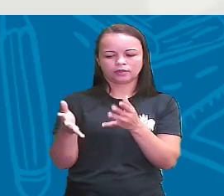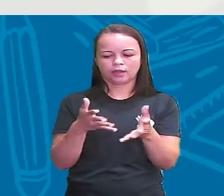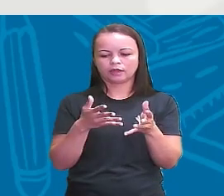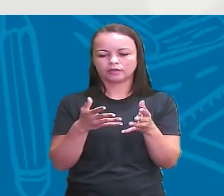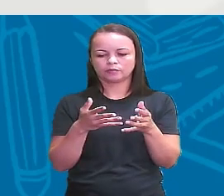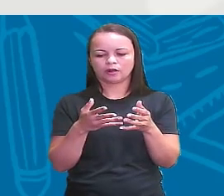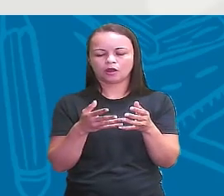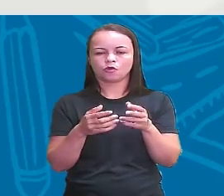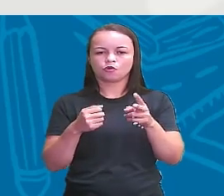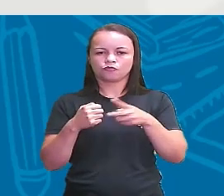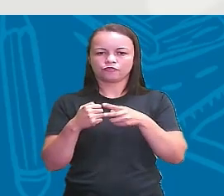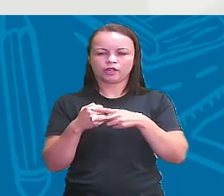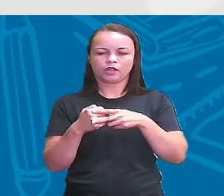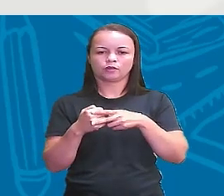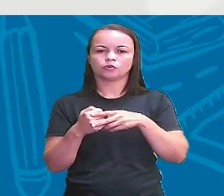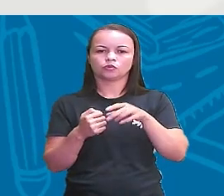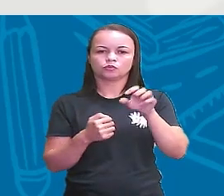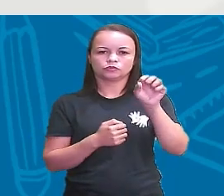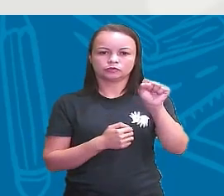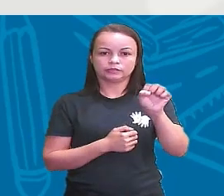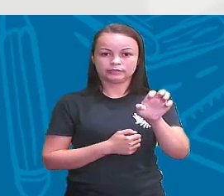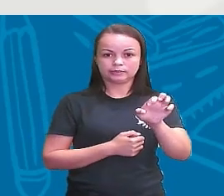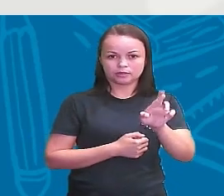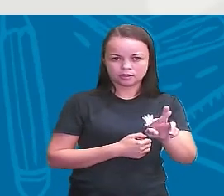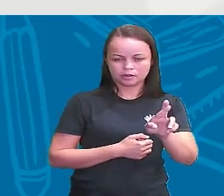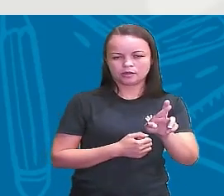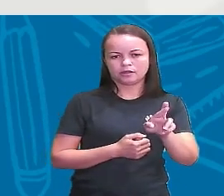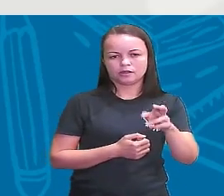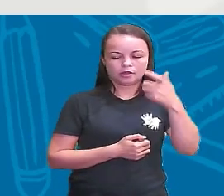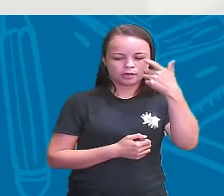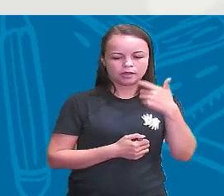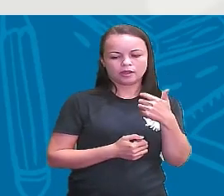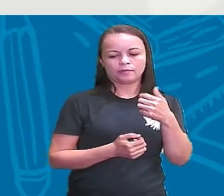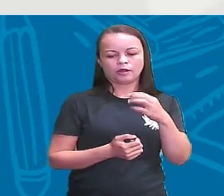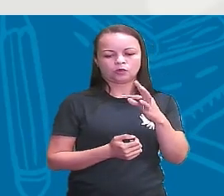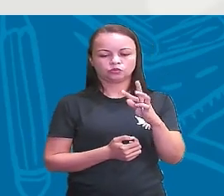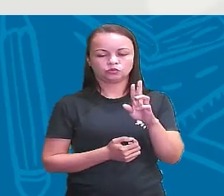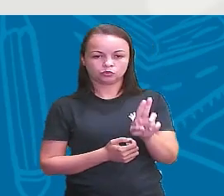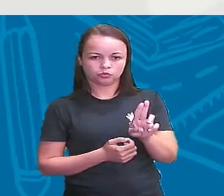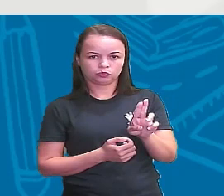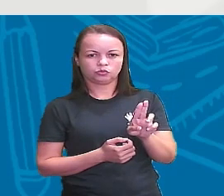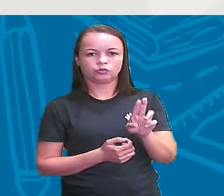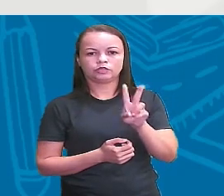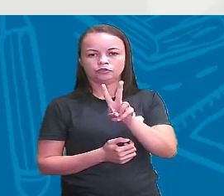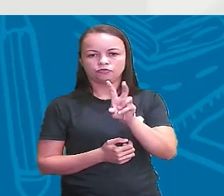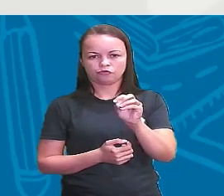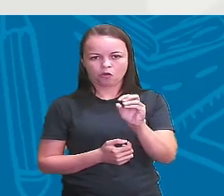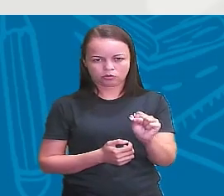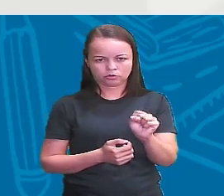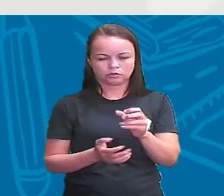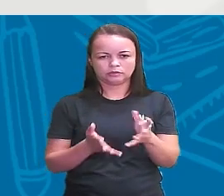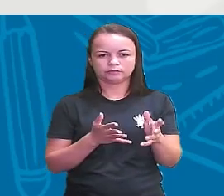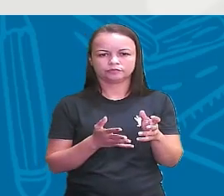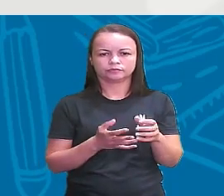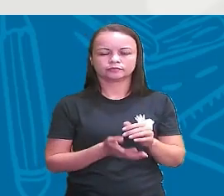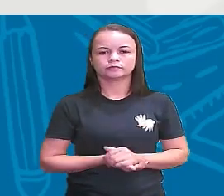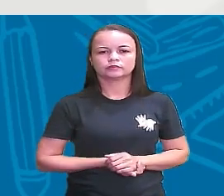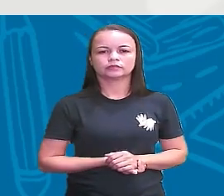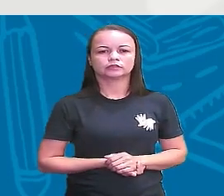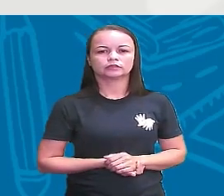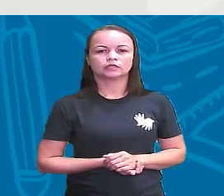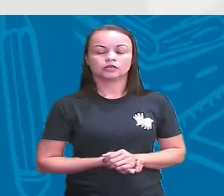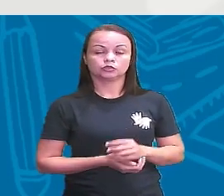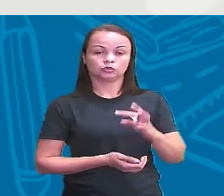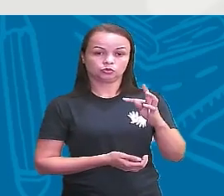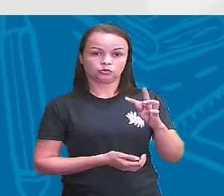ser uma forma para o tu e outra forma para o vós. Tu eres, vós